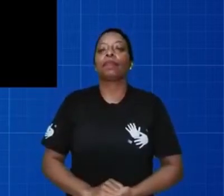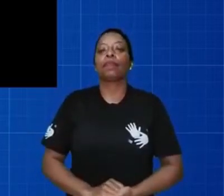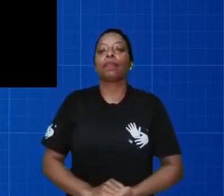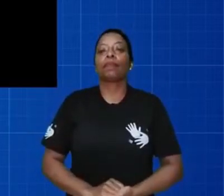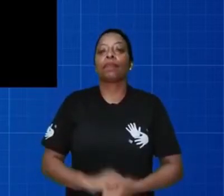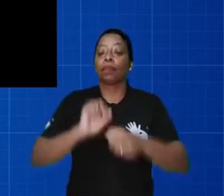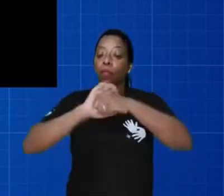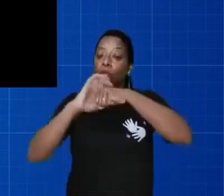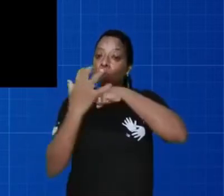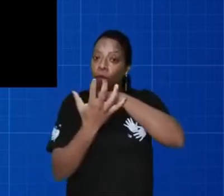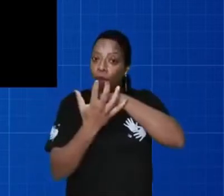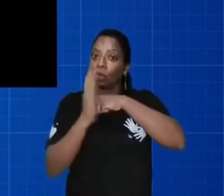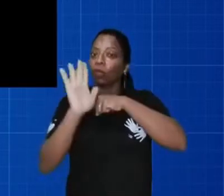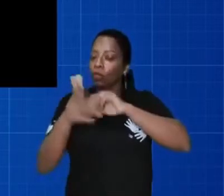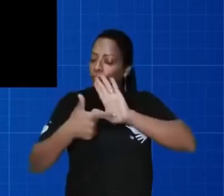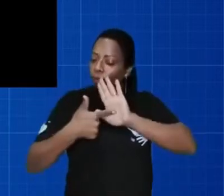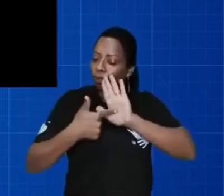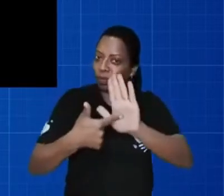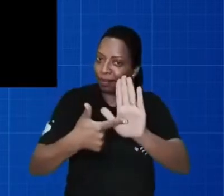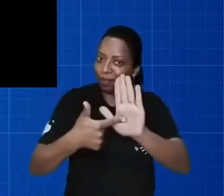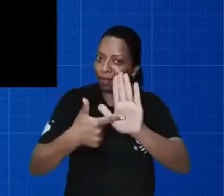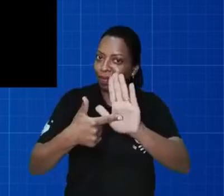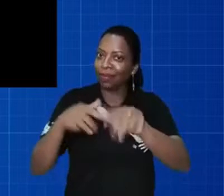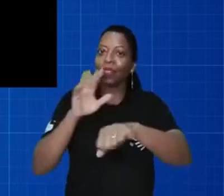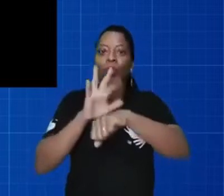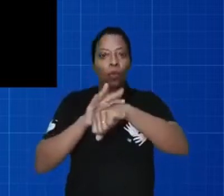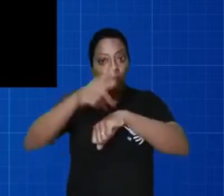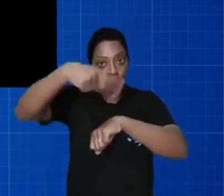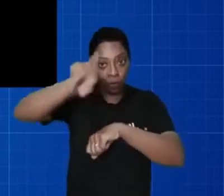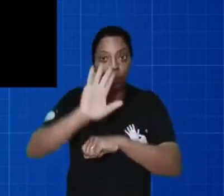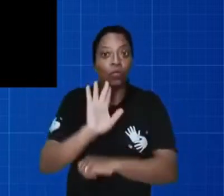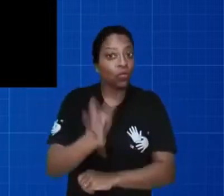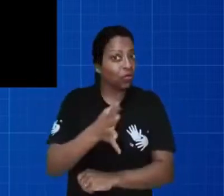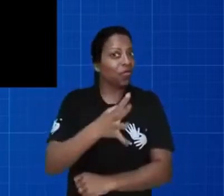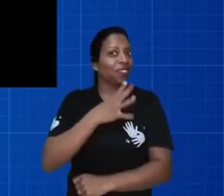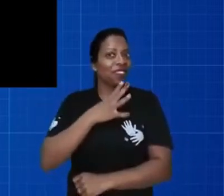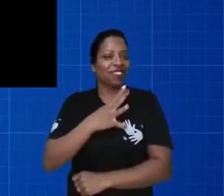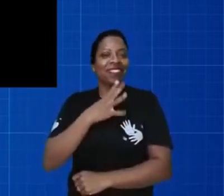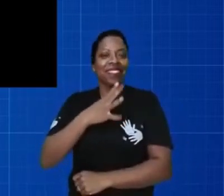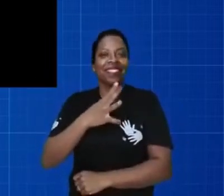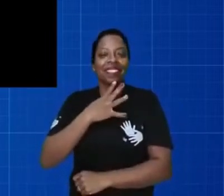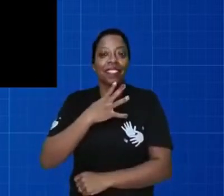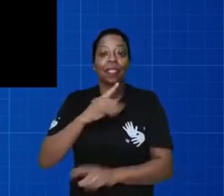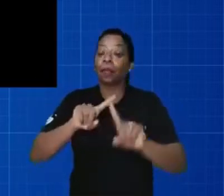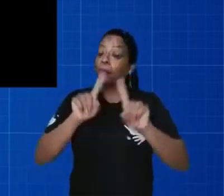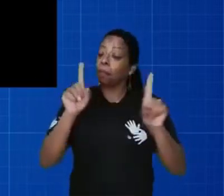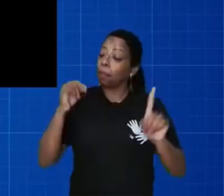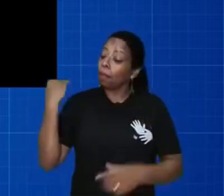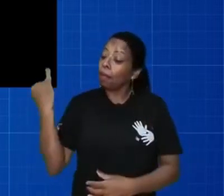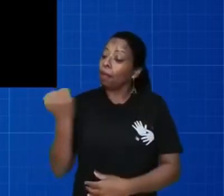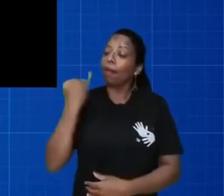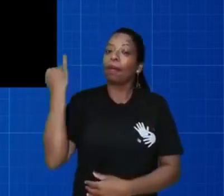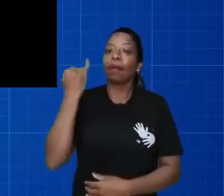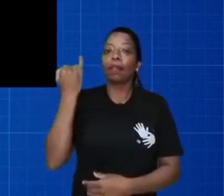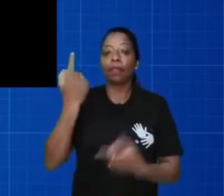Então, da Covid-19, esse é o cenário, né, uma doença um pouco mais conhecida e que é de grande importância